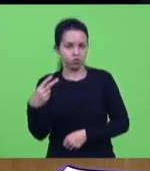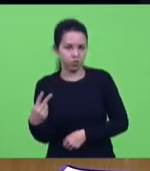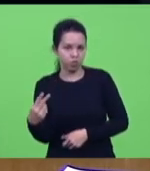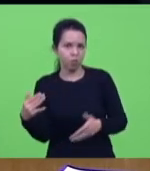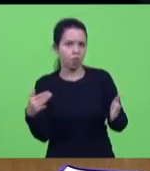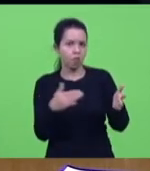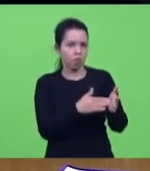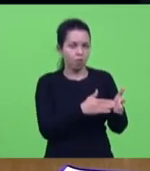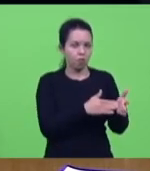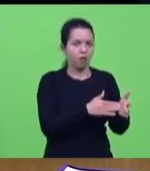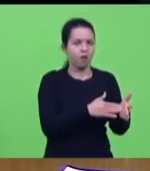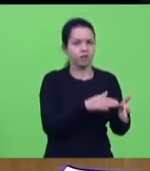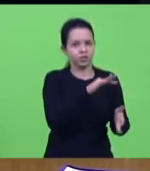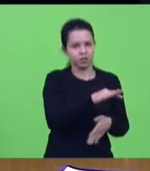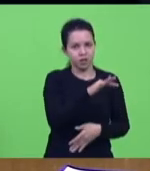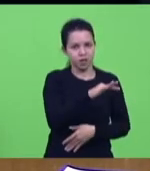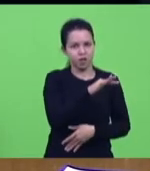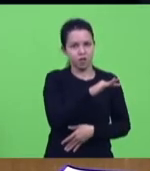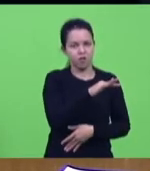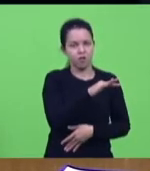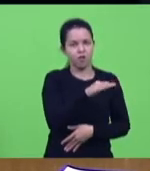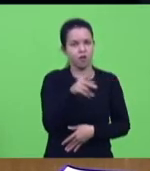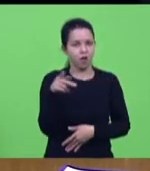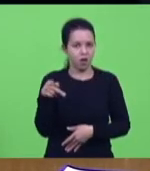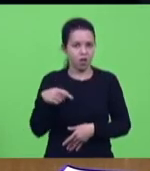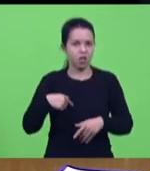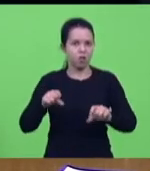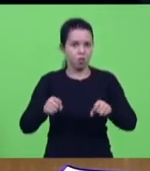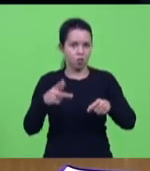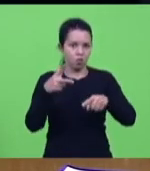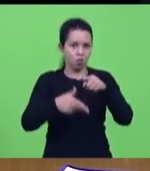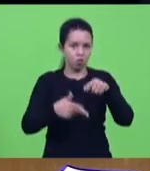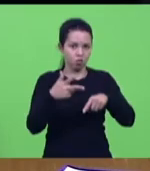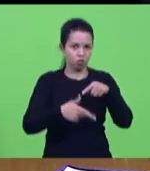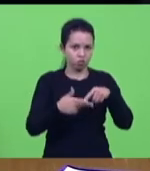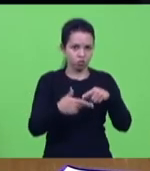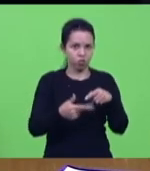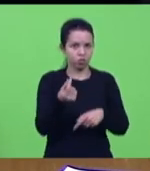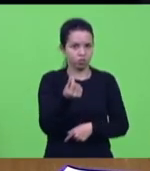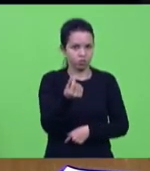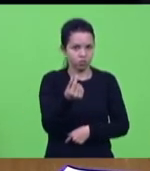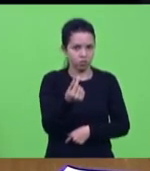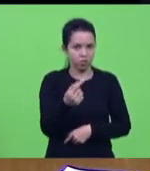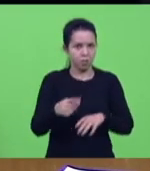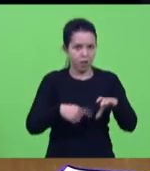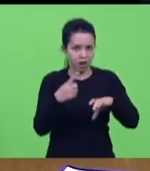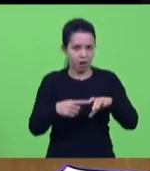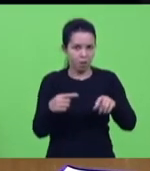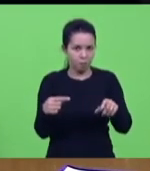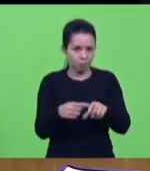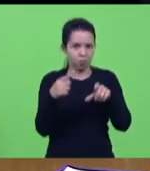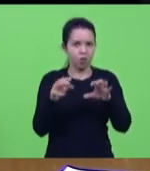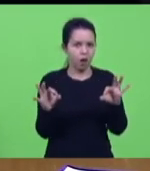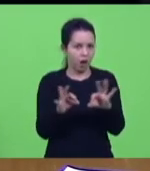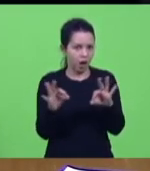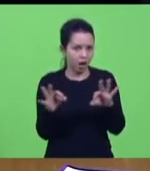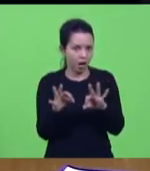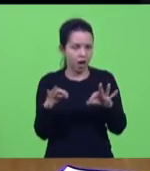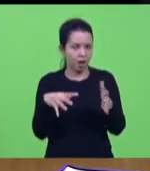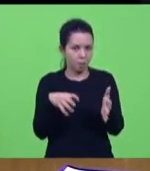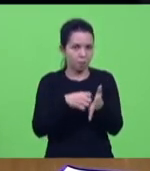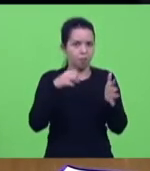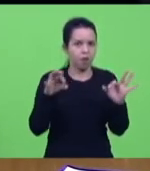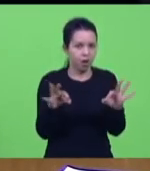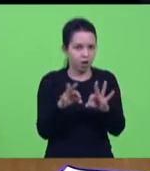federal, da qual ele cortou todos os recursos, sem furar pneu, sem se acidentar, e chegar